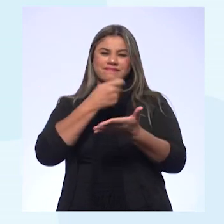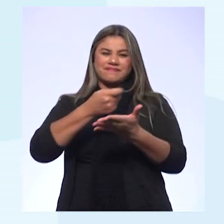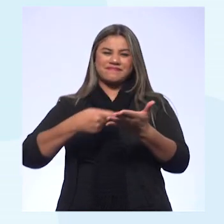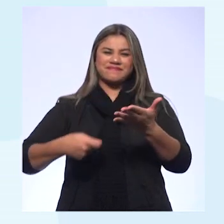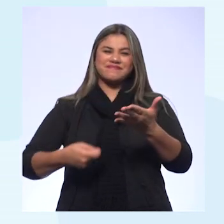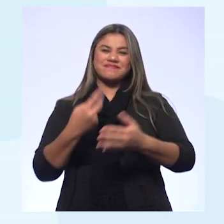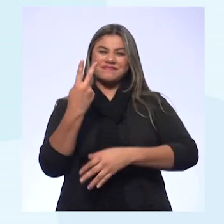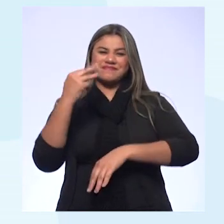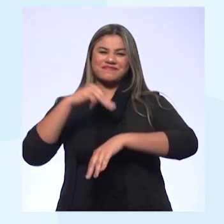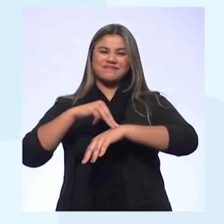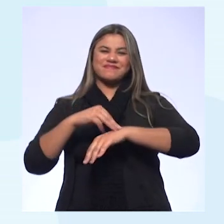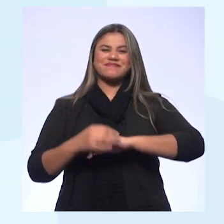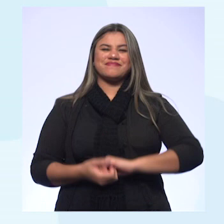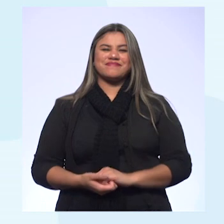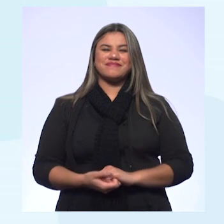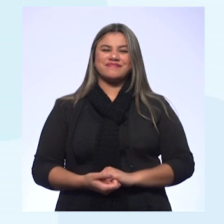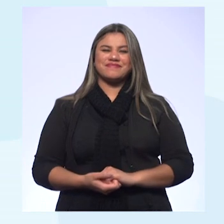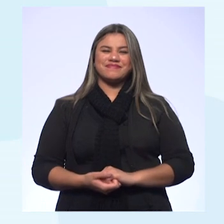2 minutos?